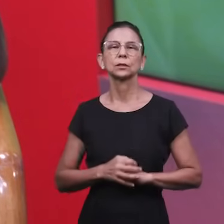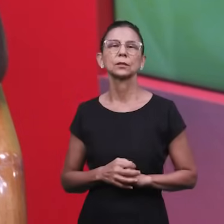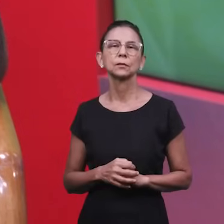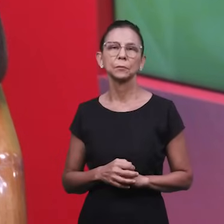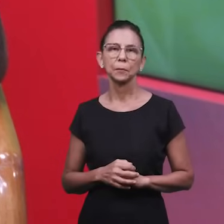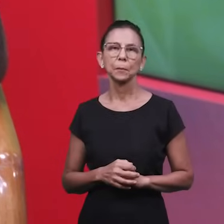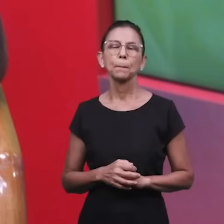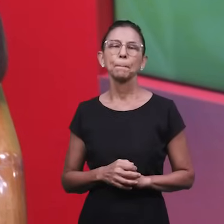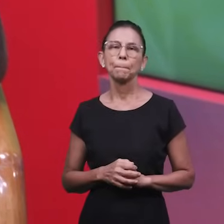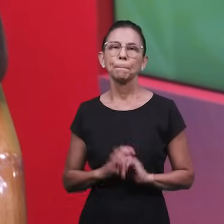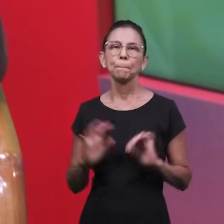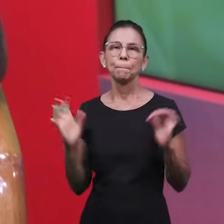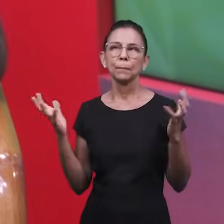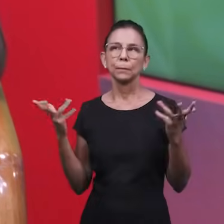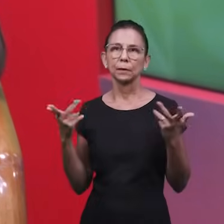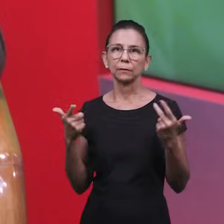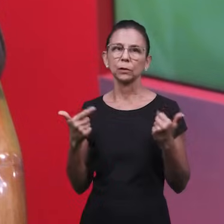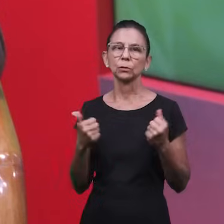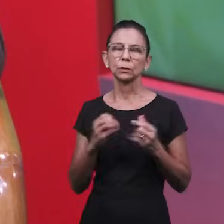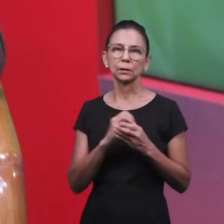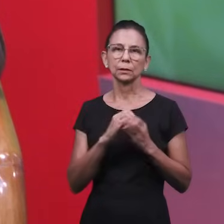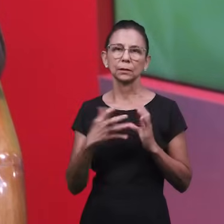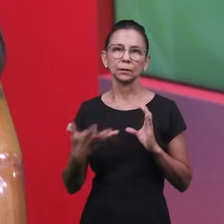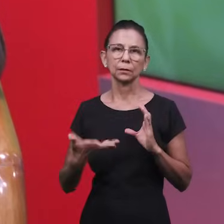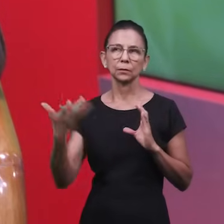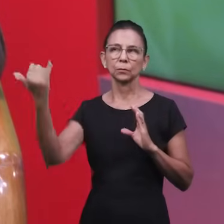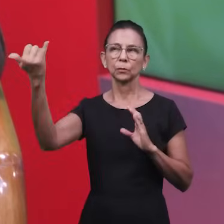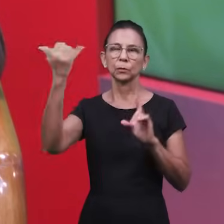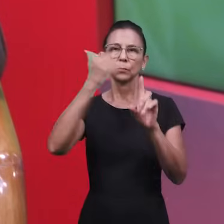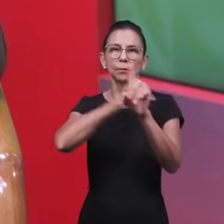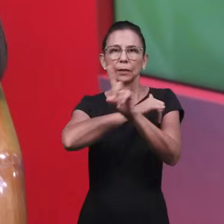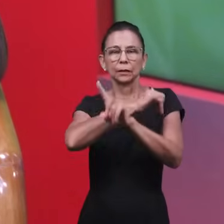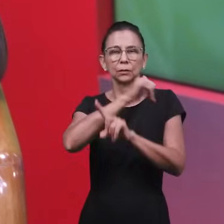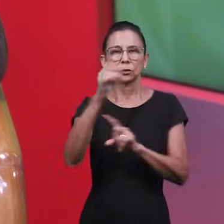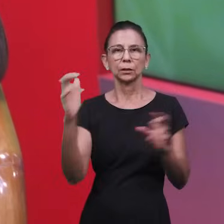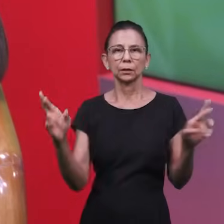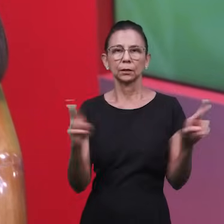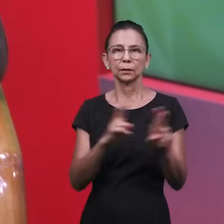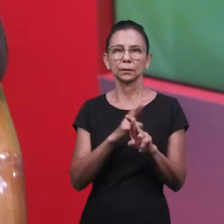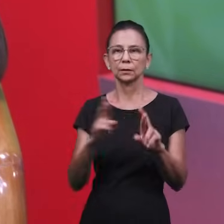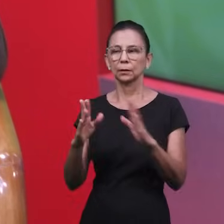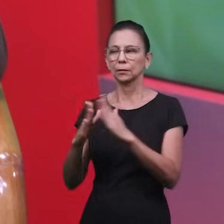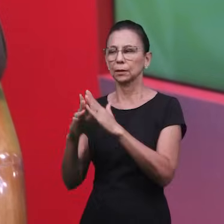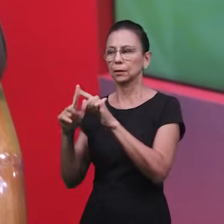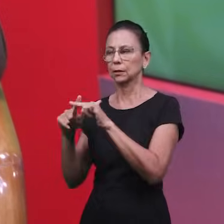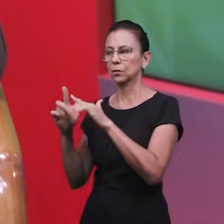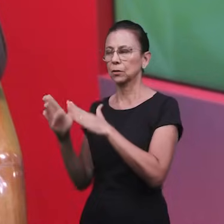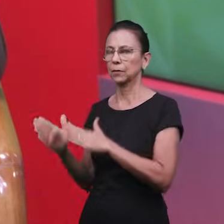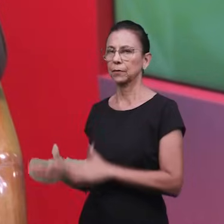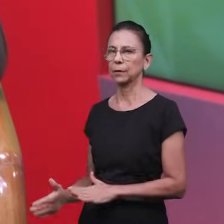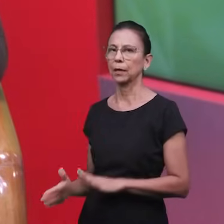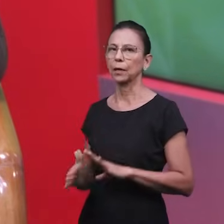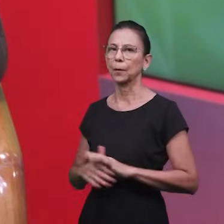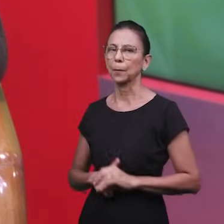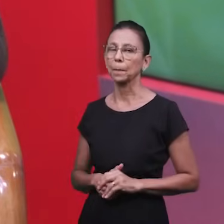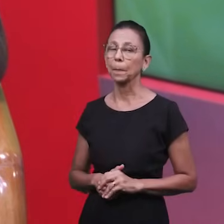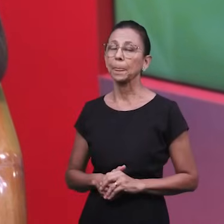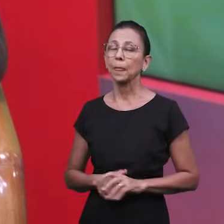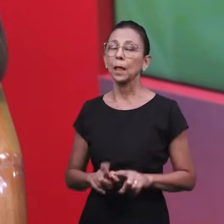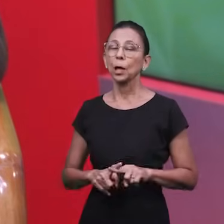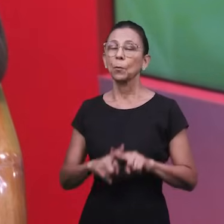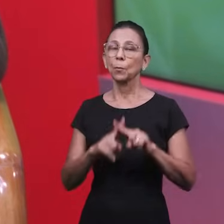É maravilhoso a descrição profética. Então, nós sabemos, queridos, que